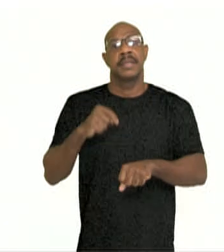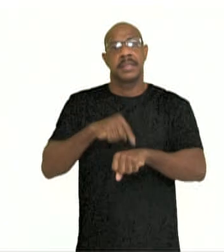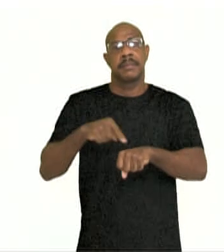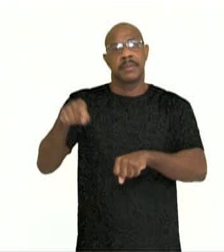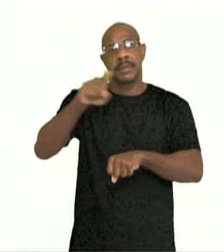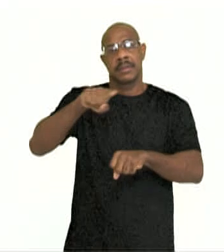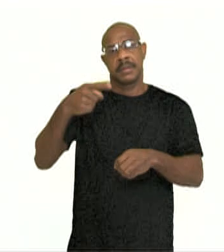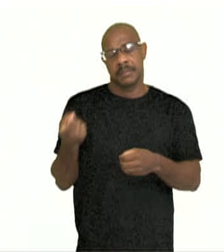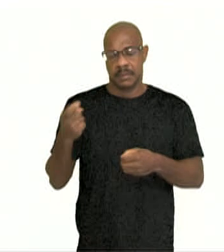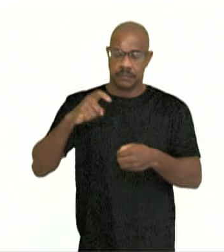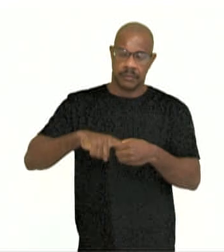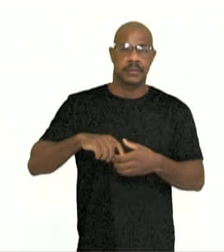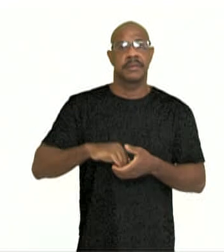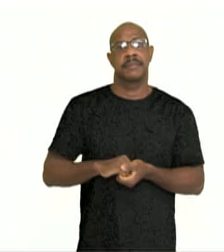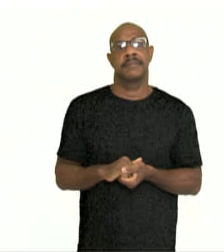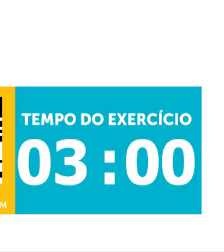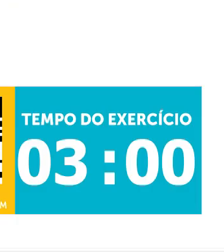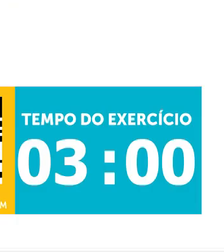e mãos à obra.